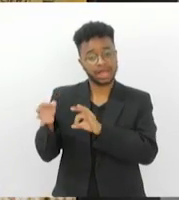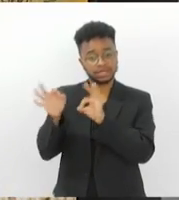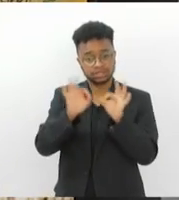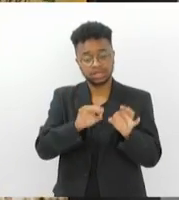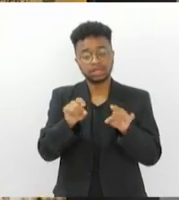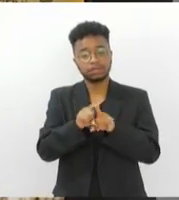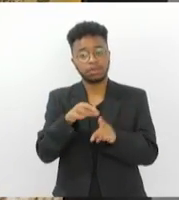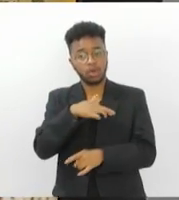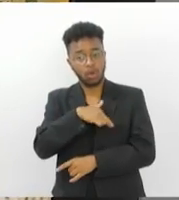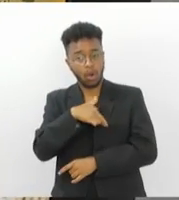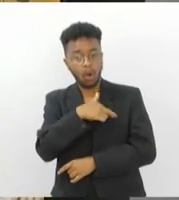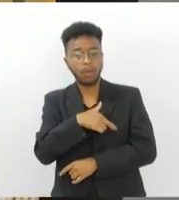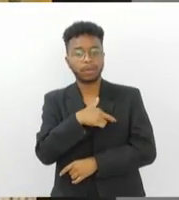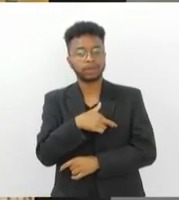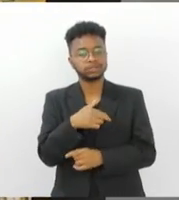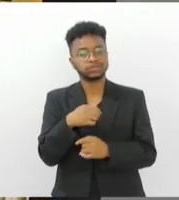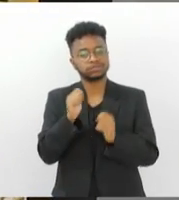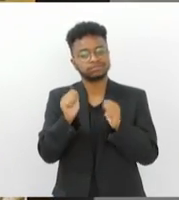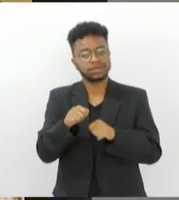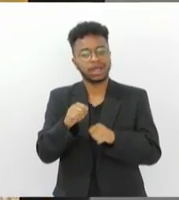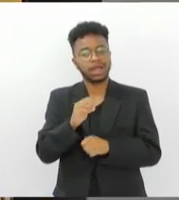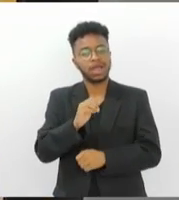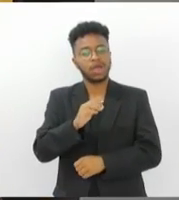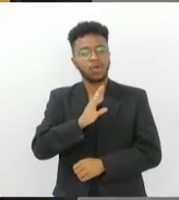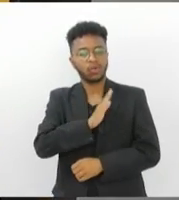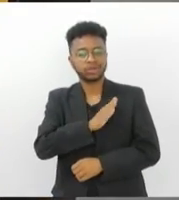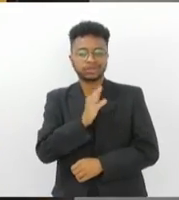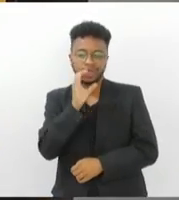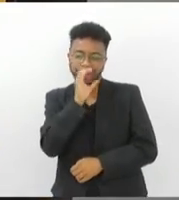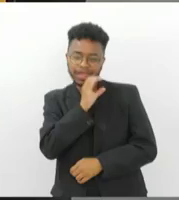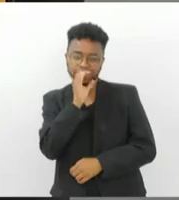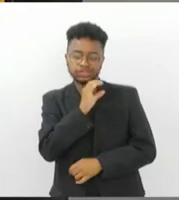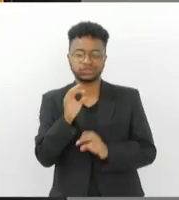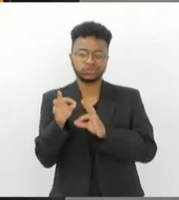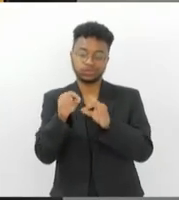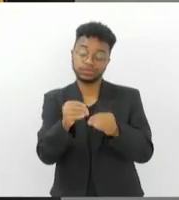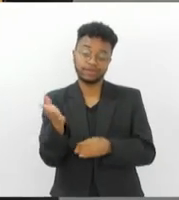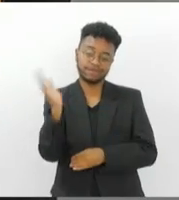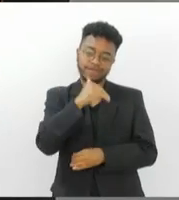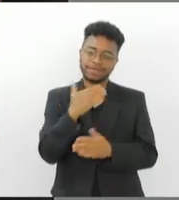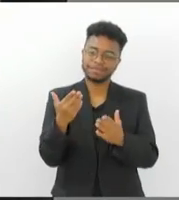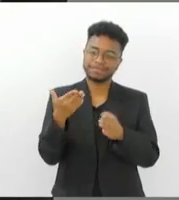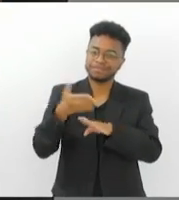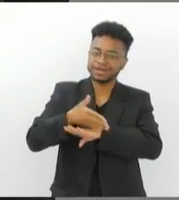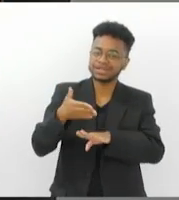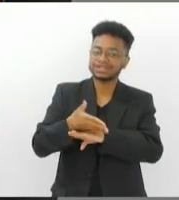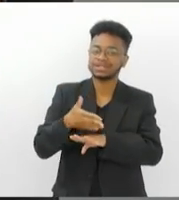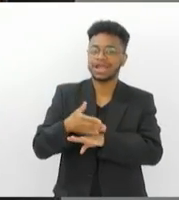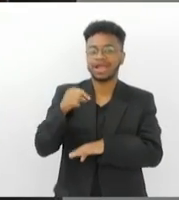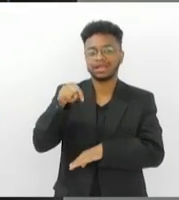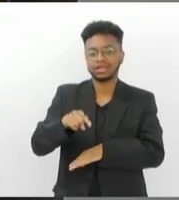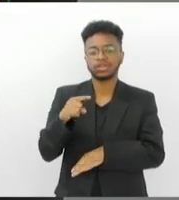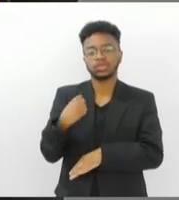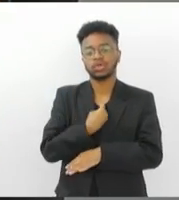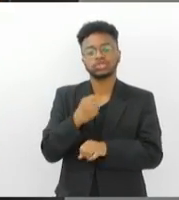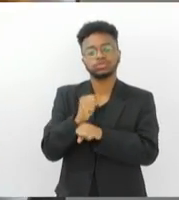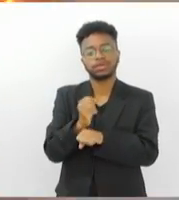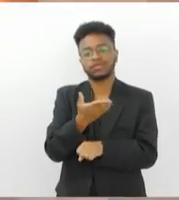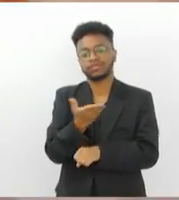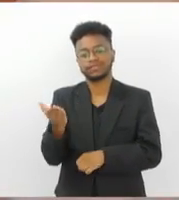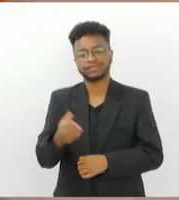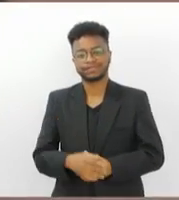romântico para Aquecer o Coração de todo mundo então venham fazer parte do cineclube cerge a gente tá esperando por